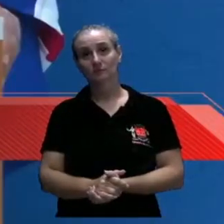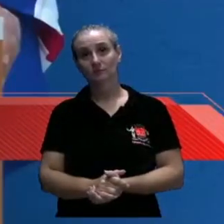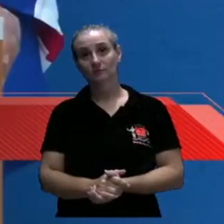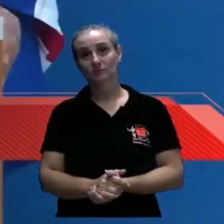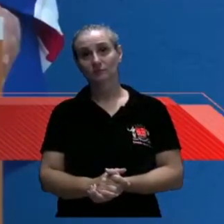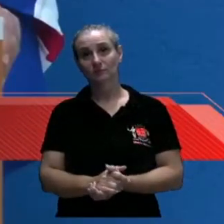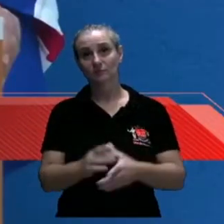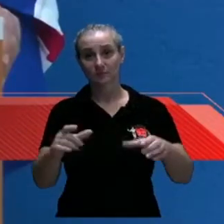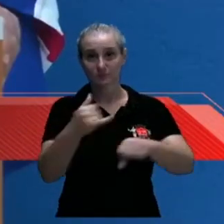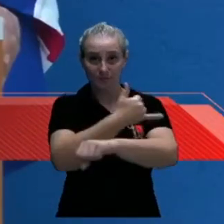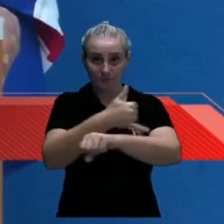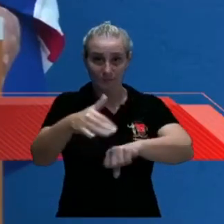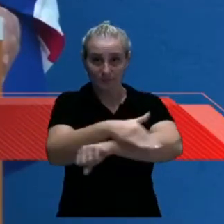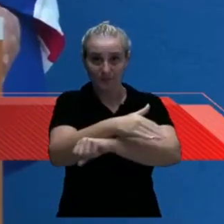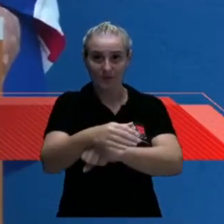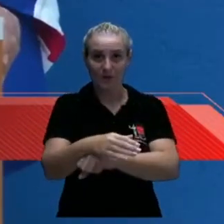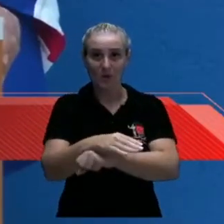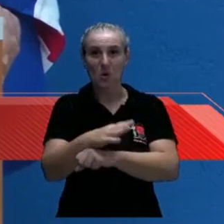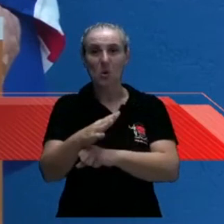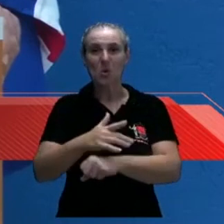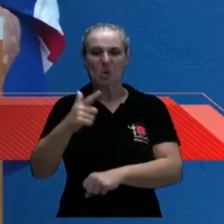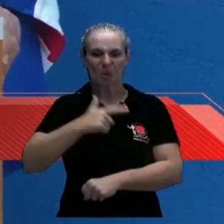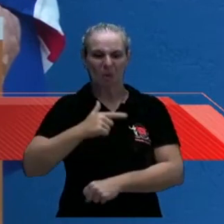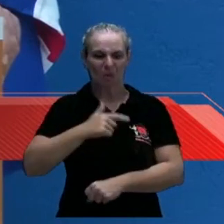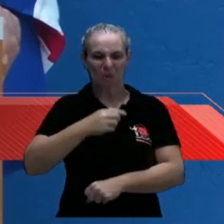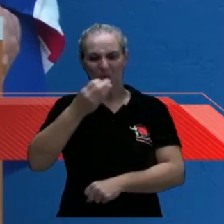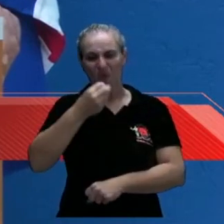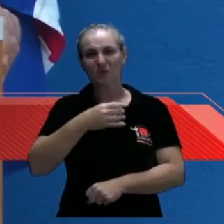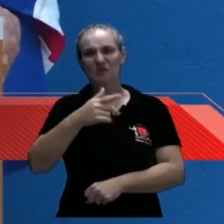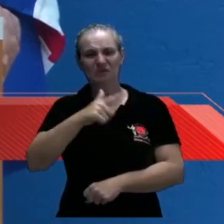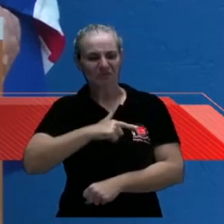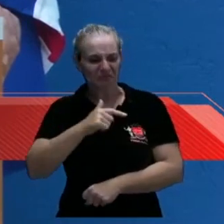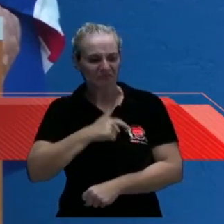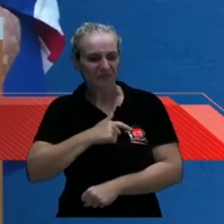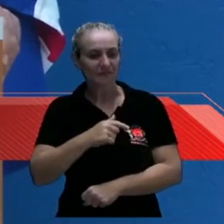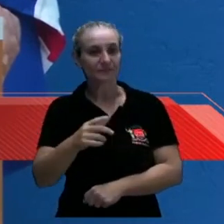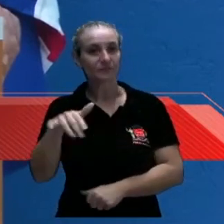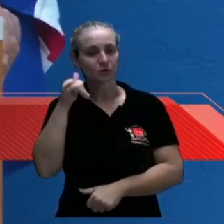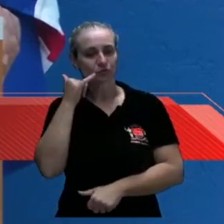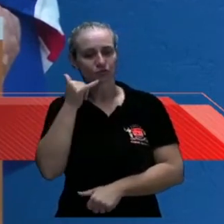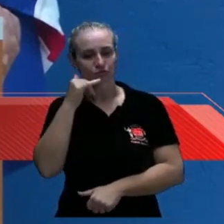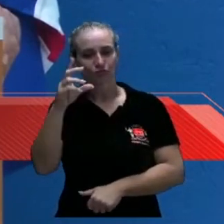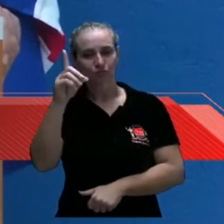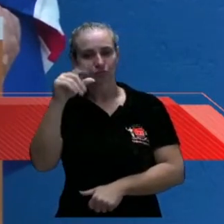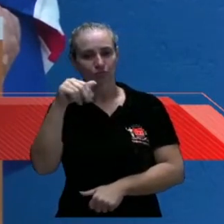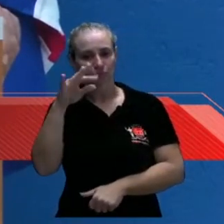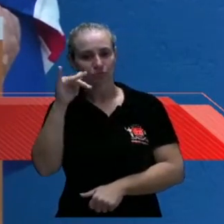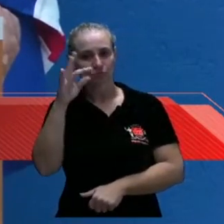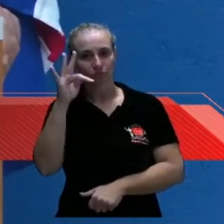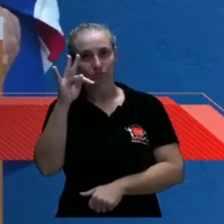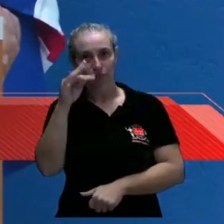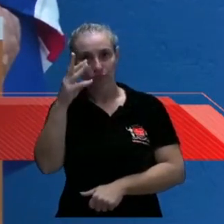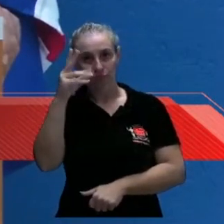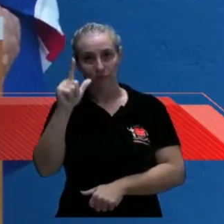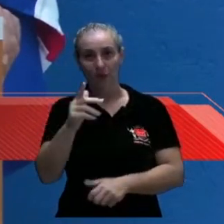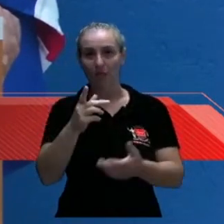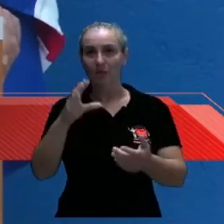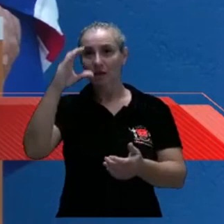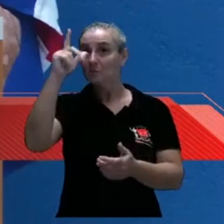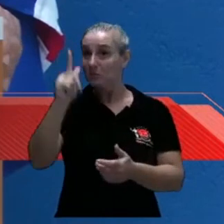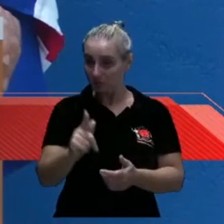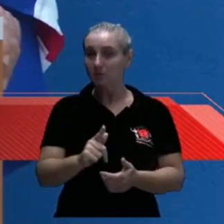a estrada estava em péssimo estado, nós entramos em contato com os representantes do DENIT aqui de Três Lagoas e até Campo